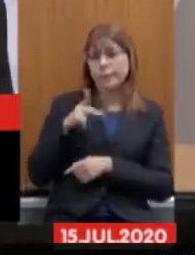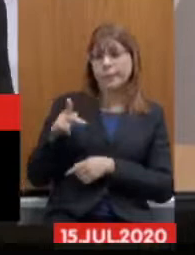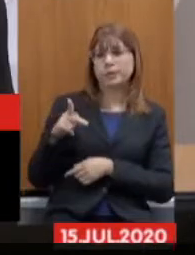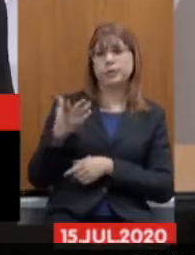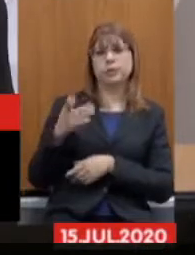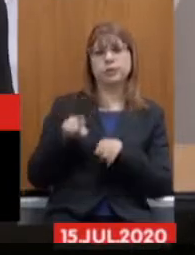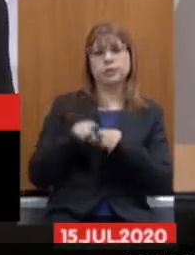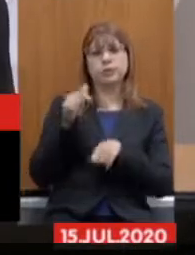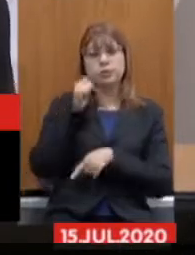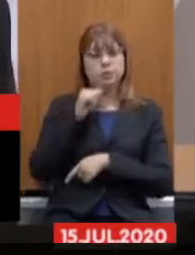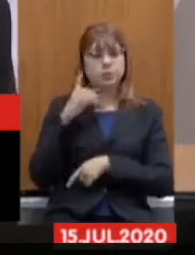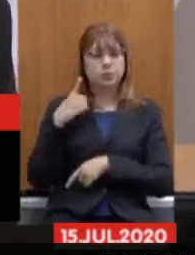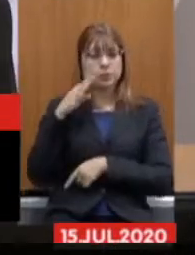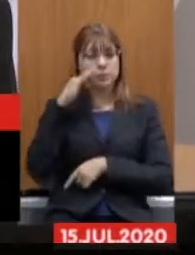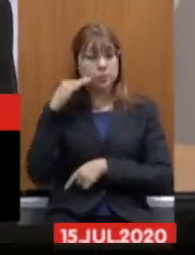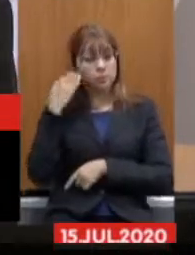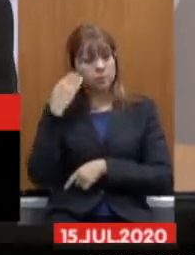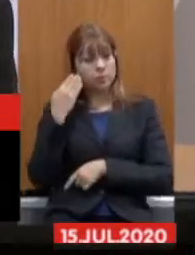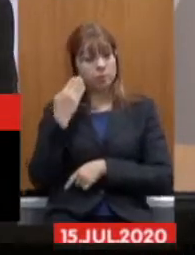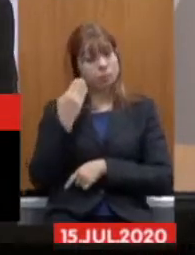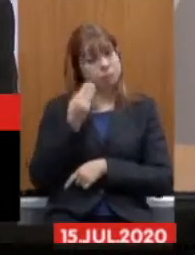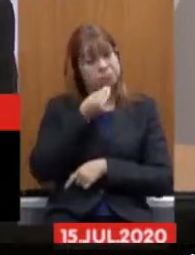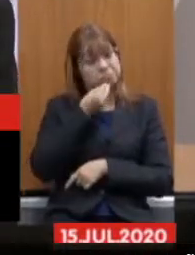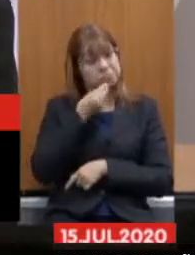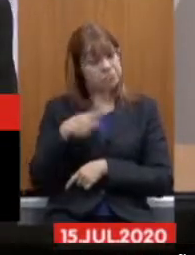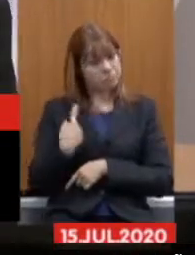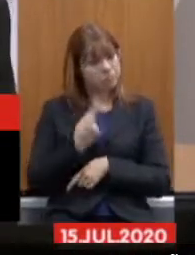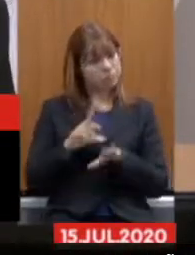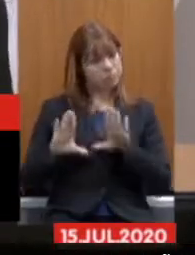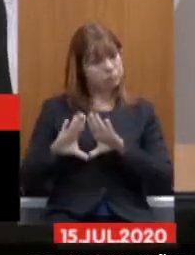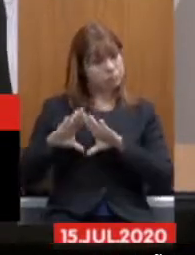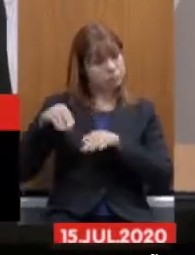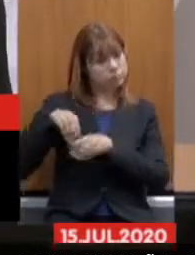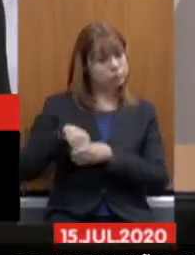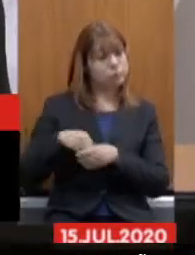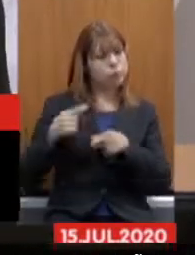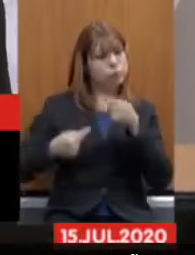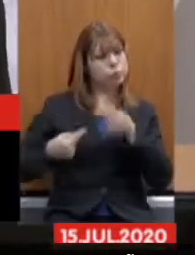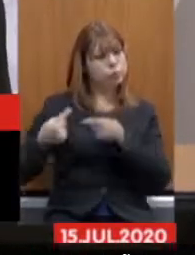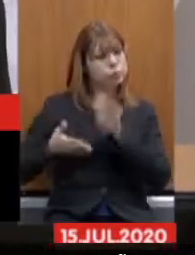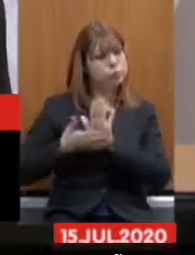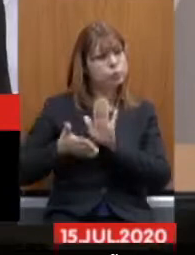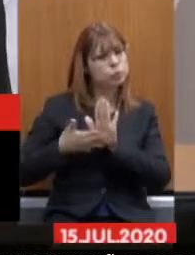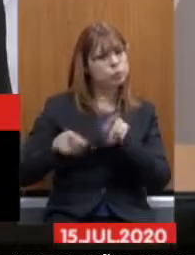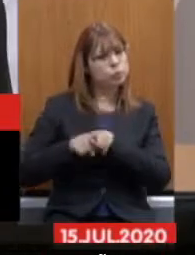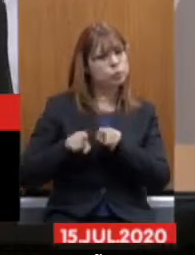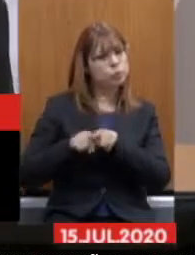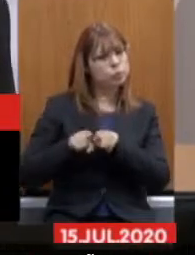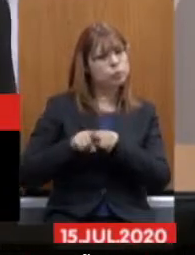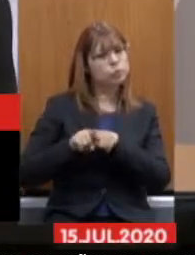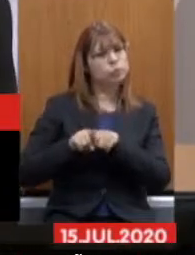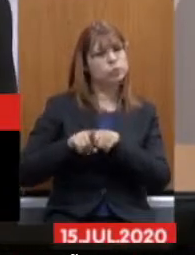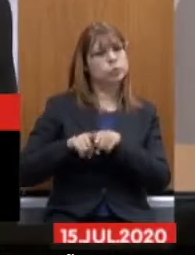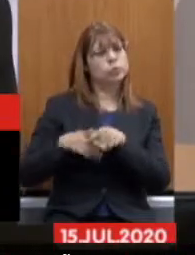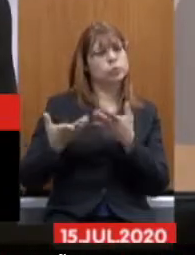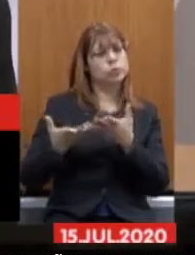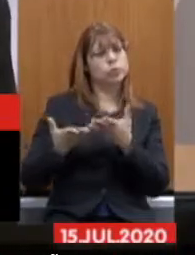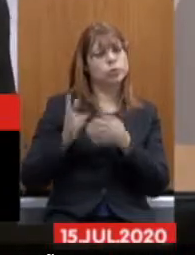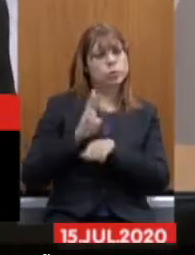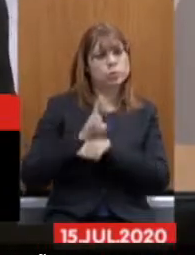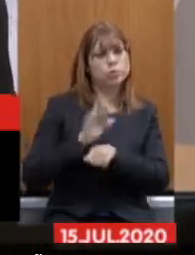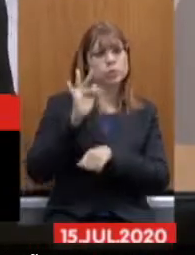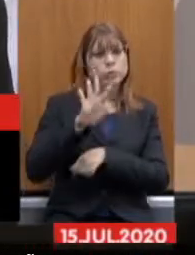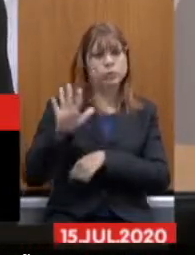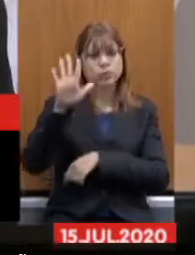deputado beatriz quem sabe a gente nessa casa discutir e propor ao congresso os nossos representantes